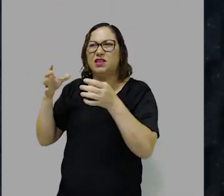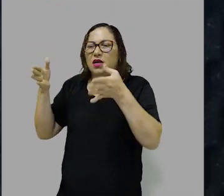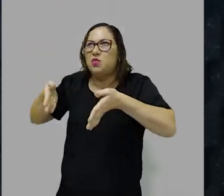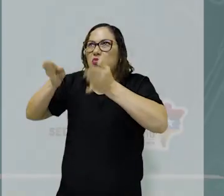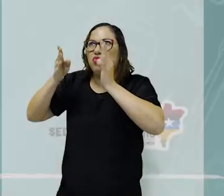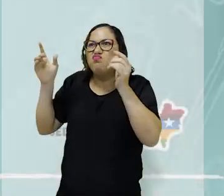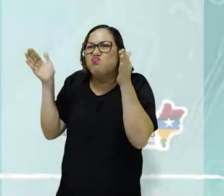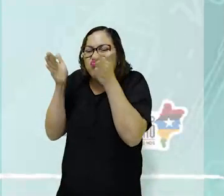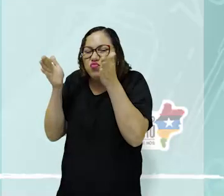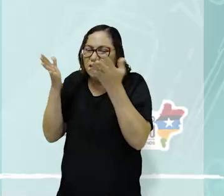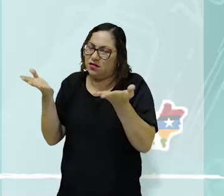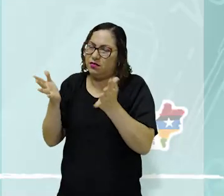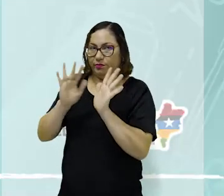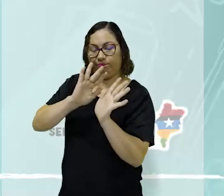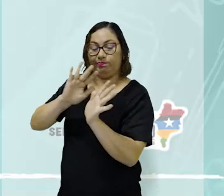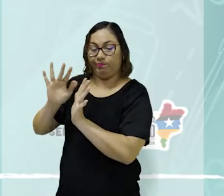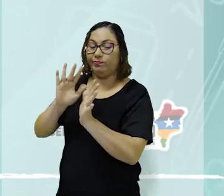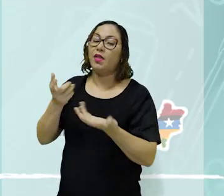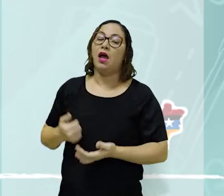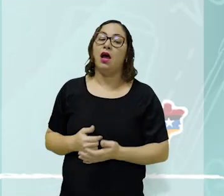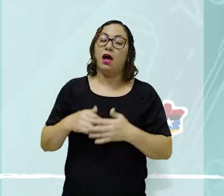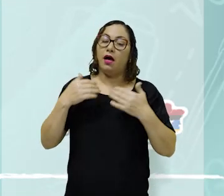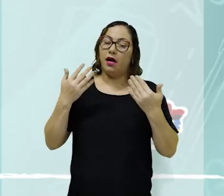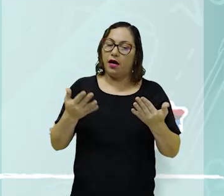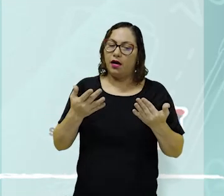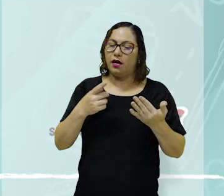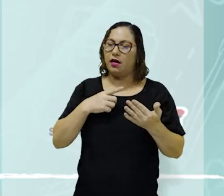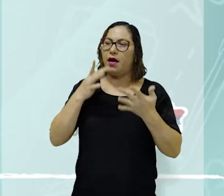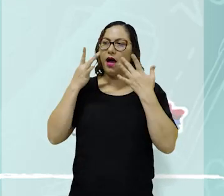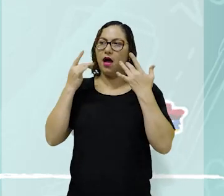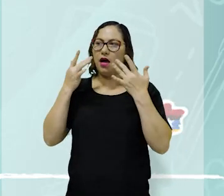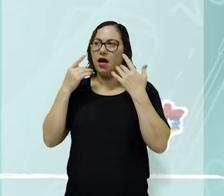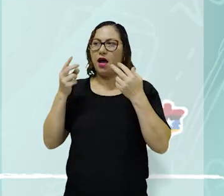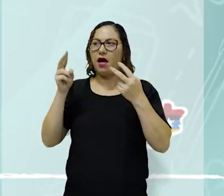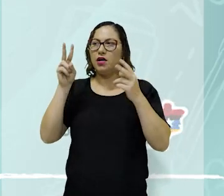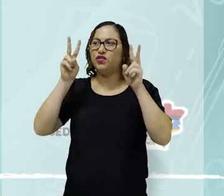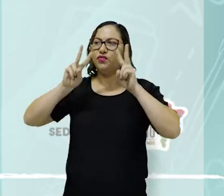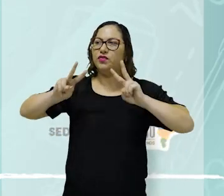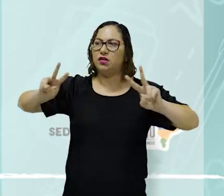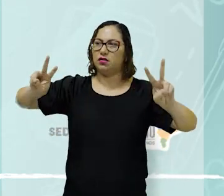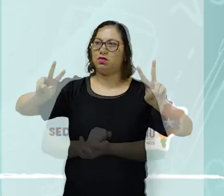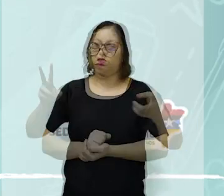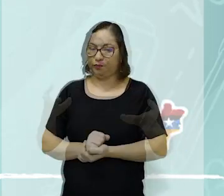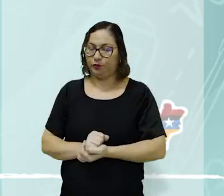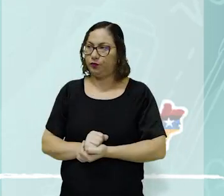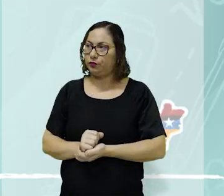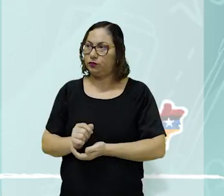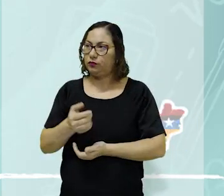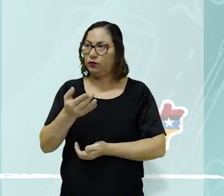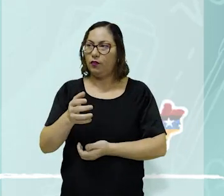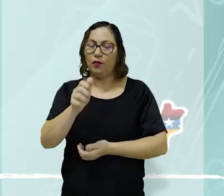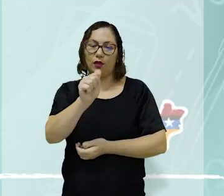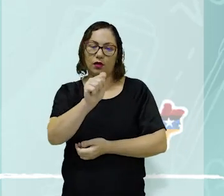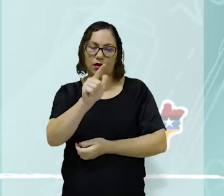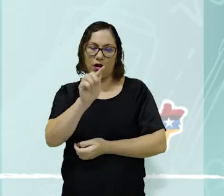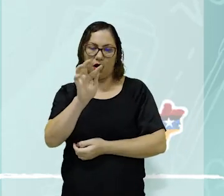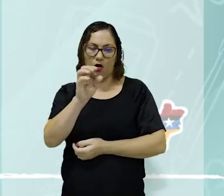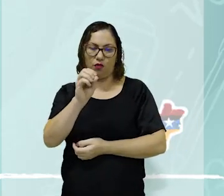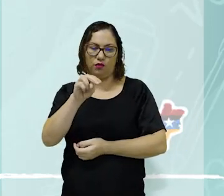figuras importantes das artes visuais. Né? Pintura e cartazes em particular. O Alphonse